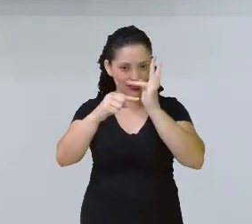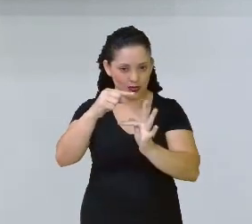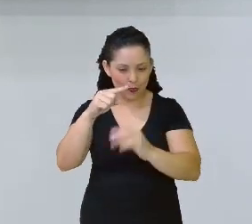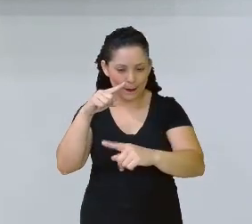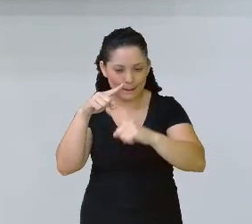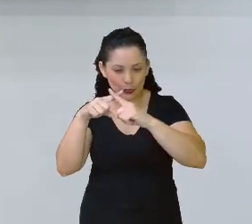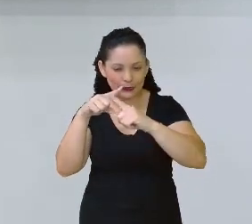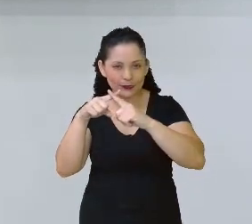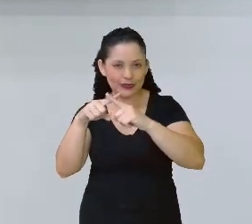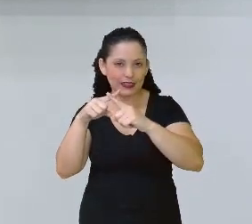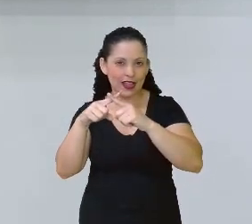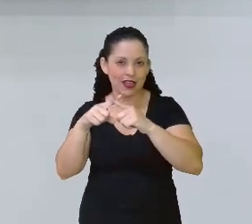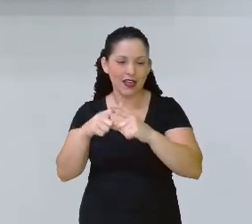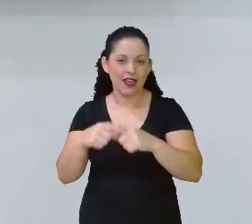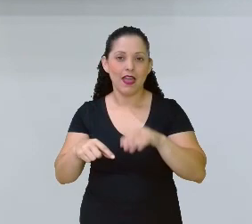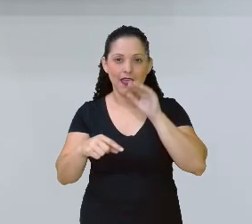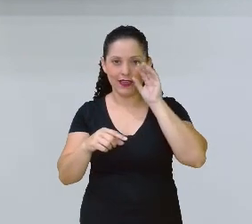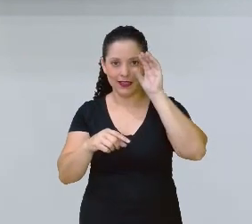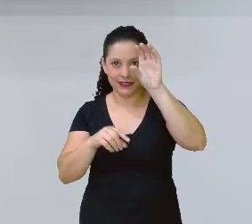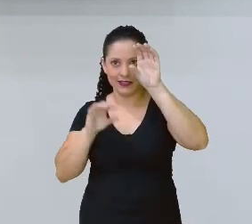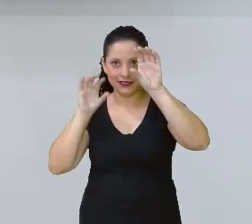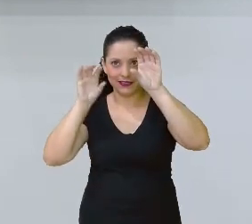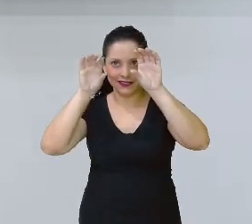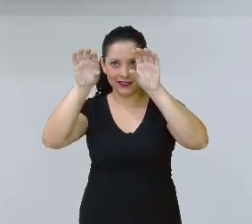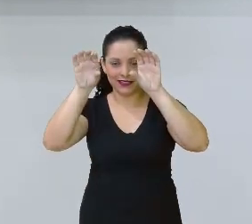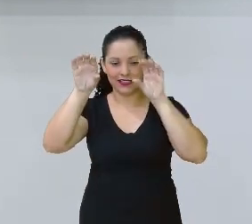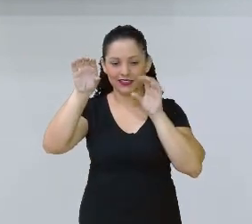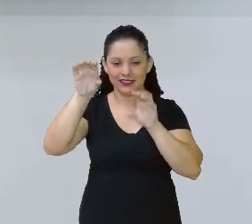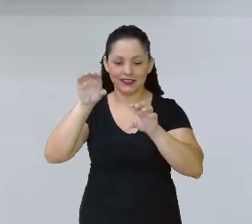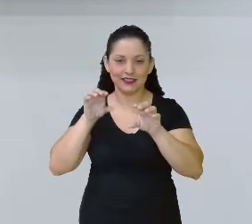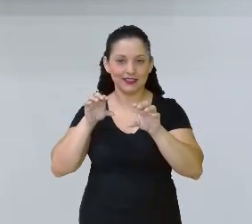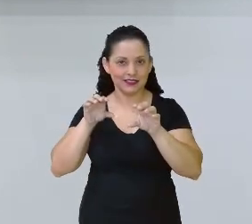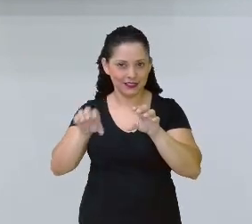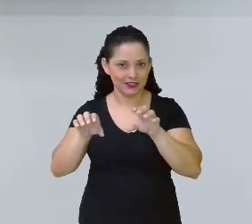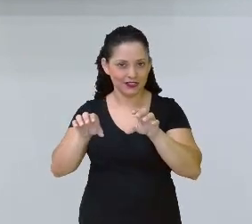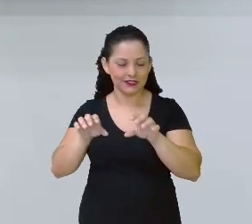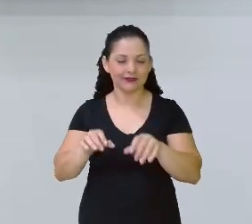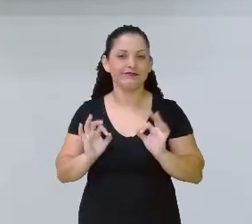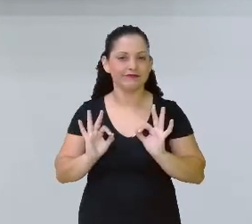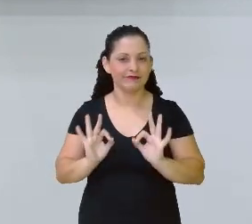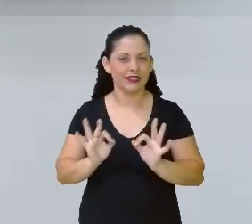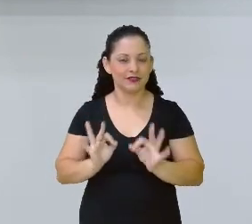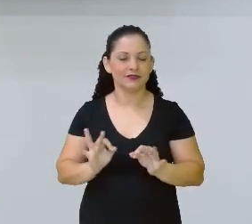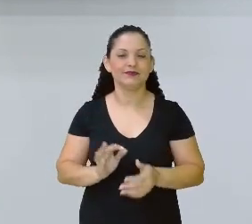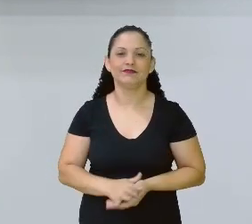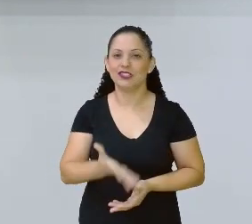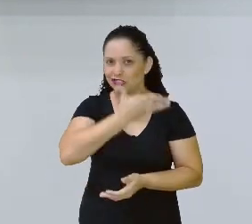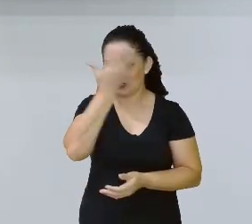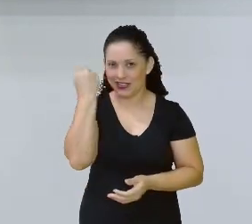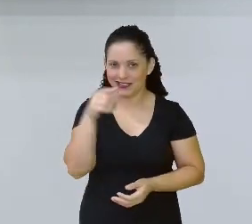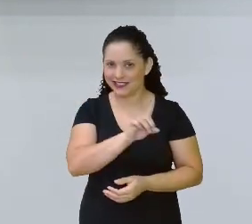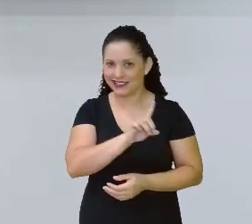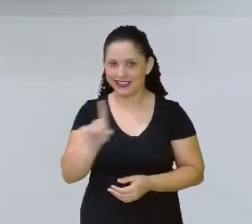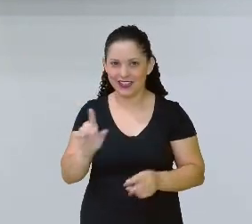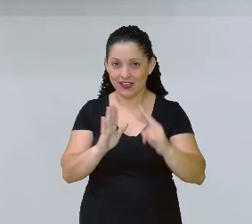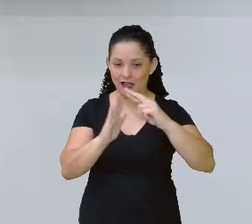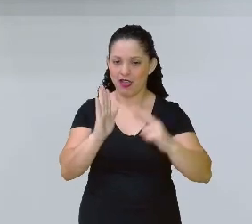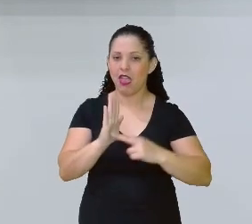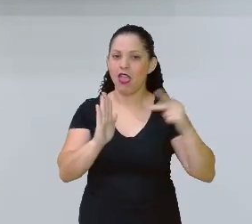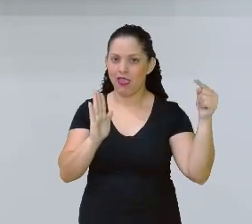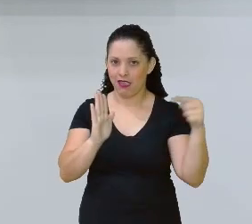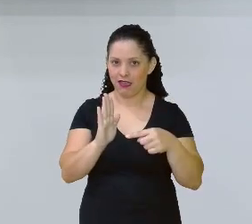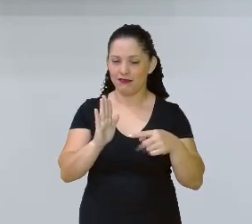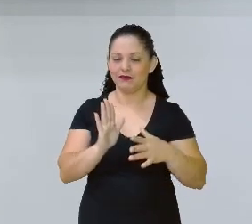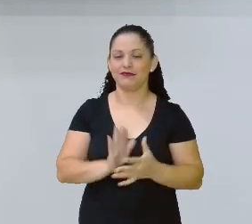a gente multiplica o de cima com o de cima, ou de baixo com o de baixo, tá certo? Não esqueçam dessa regra, tá